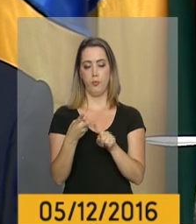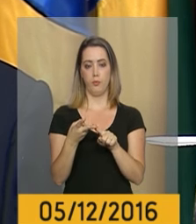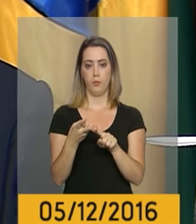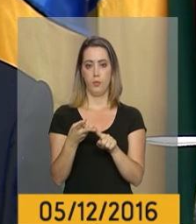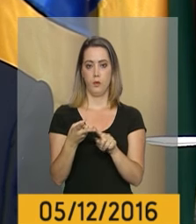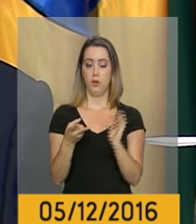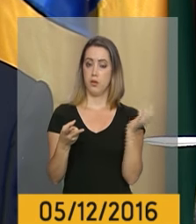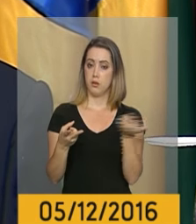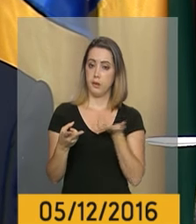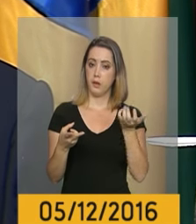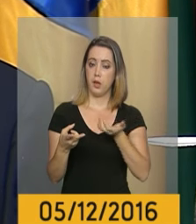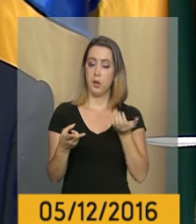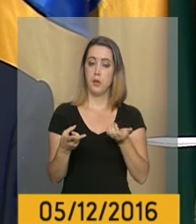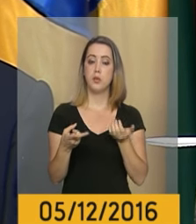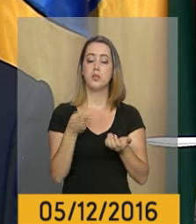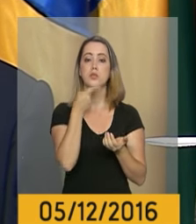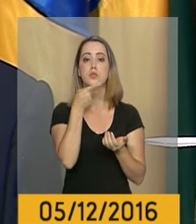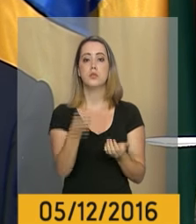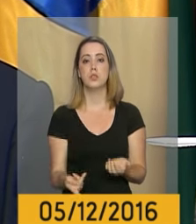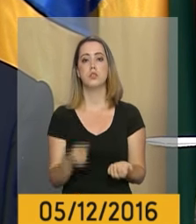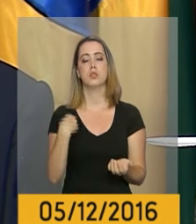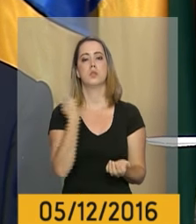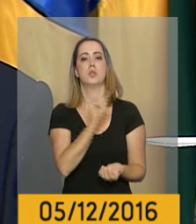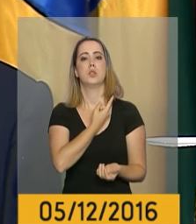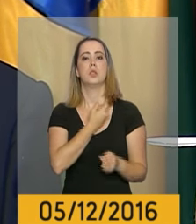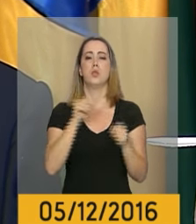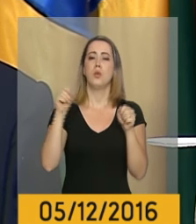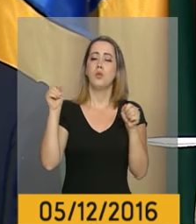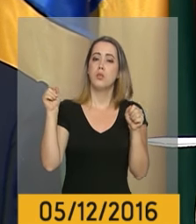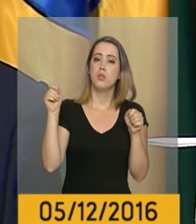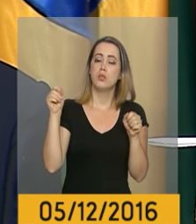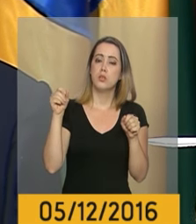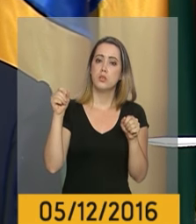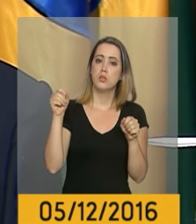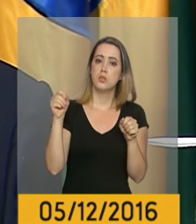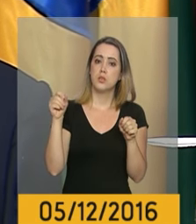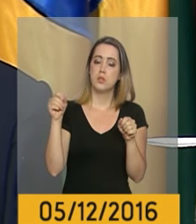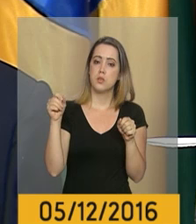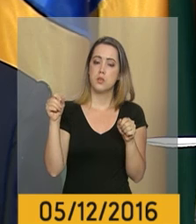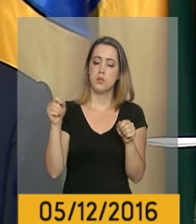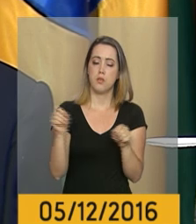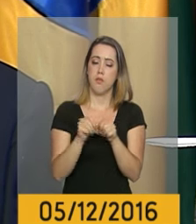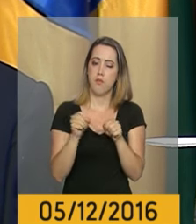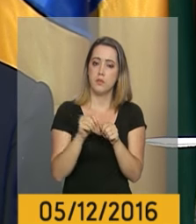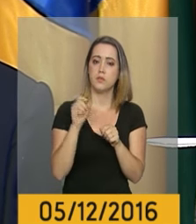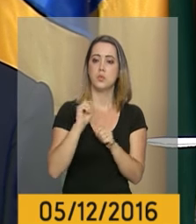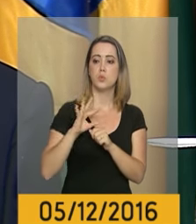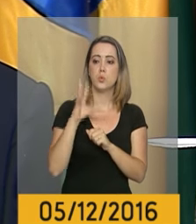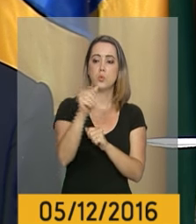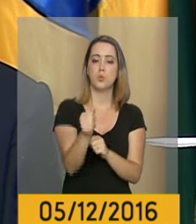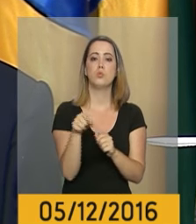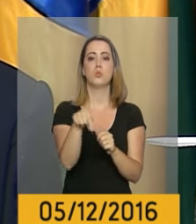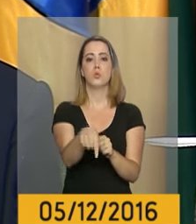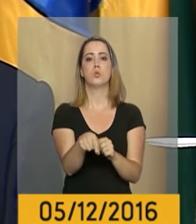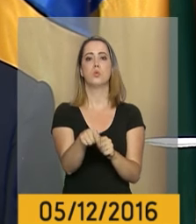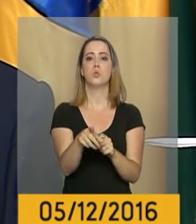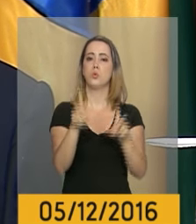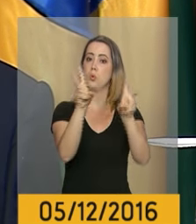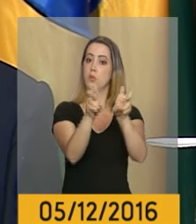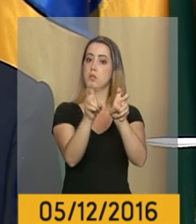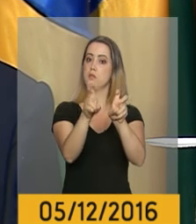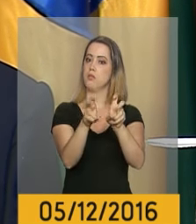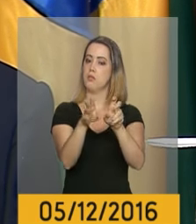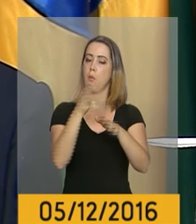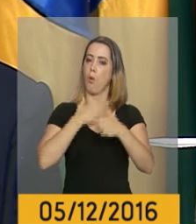quero registrar que nós faremos tudo num tema espinhoso como esse, né? Com muita